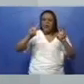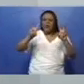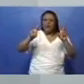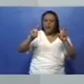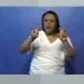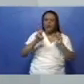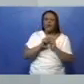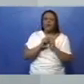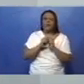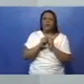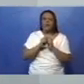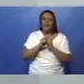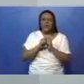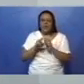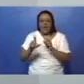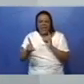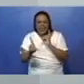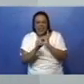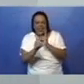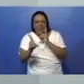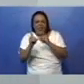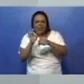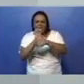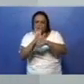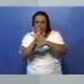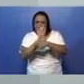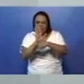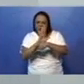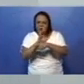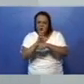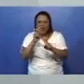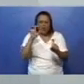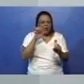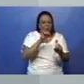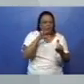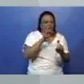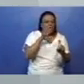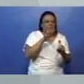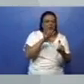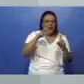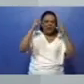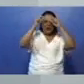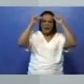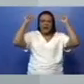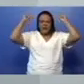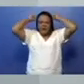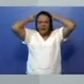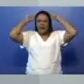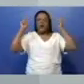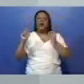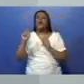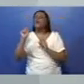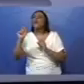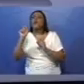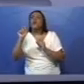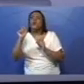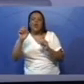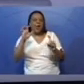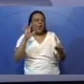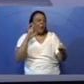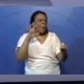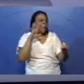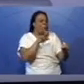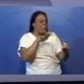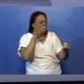gente acha muito filme de mitologia grega, a gente vai estudar um pouquinho sobre isso. Bom, então a primeira coisa, o que é um mito? O que será